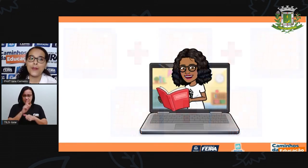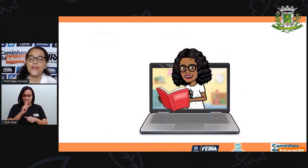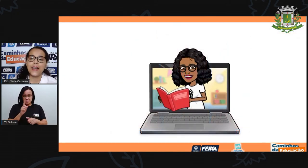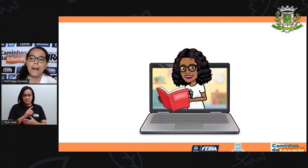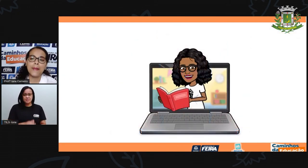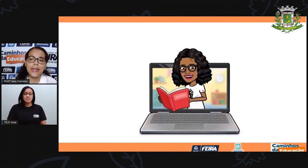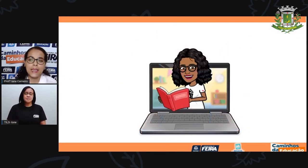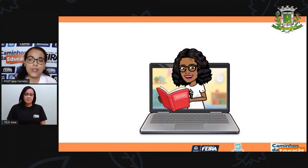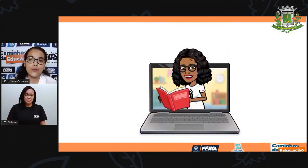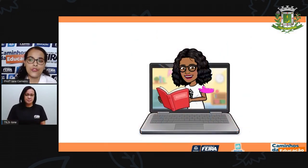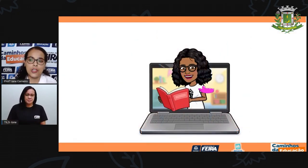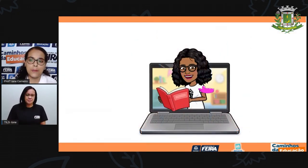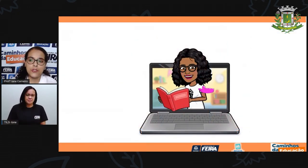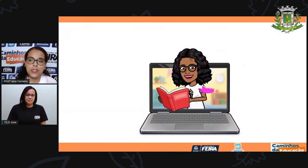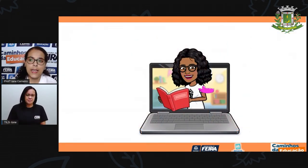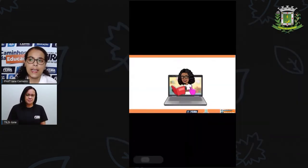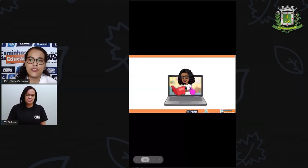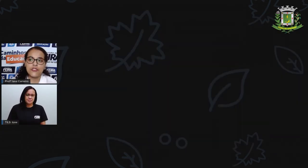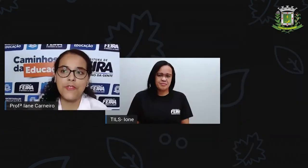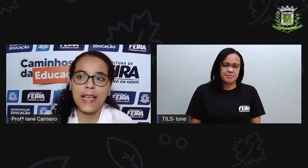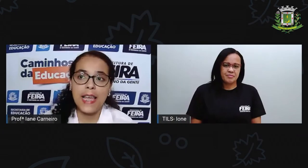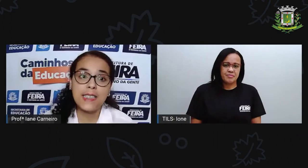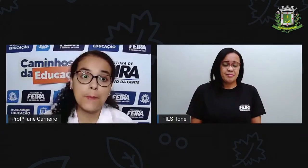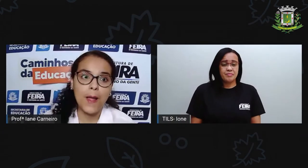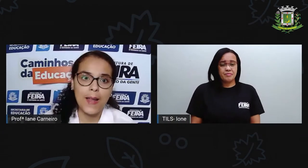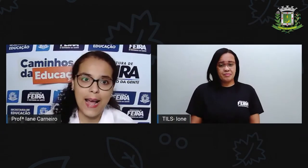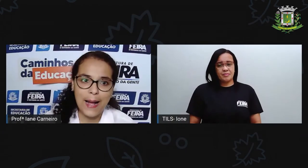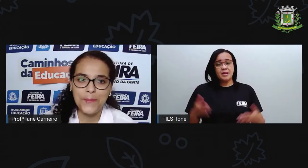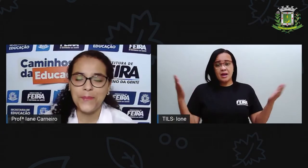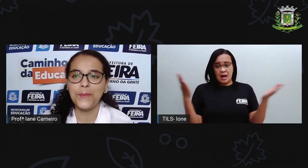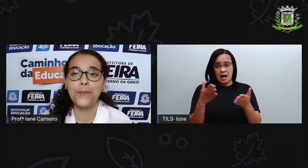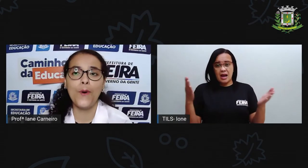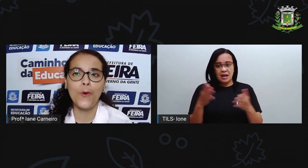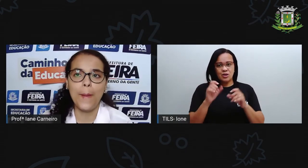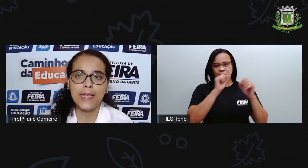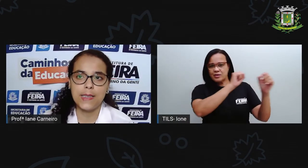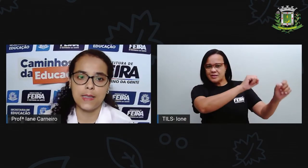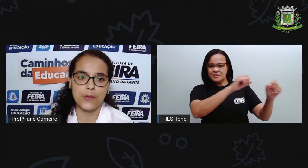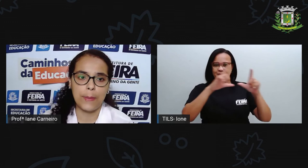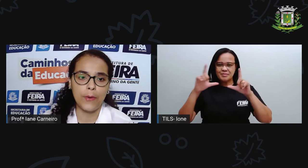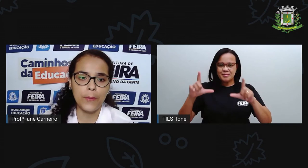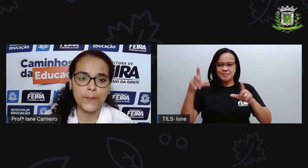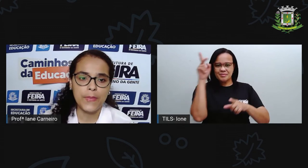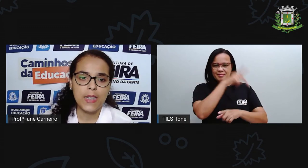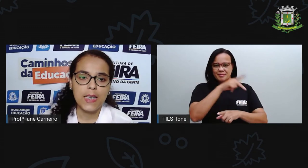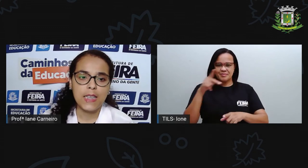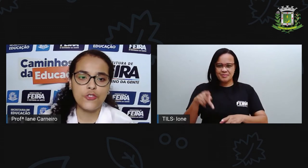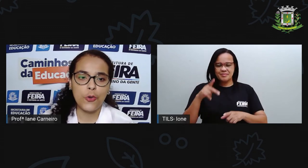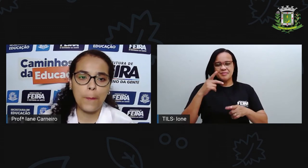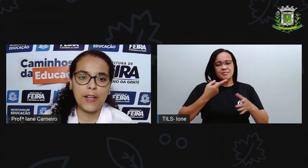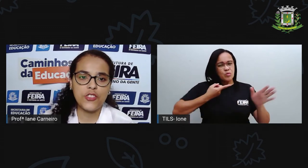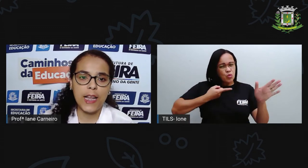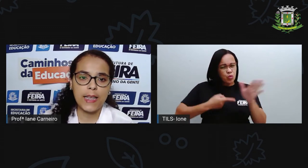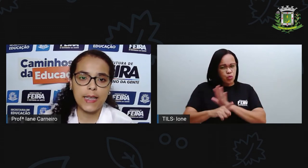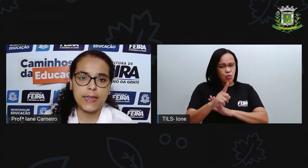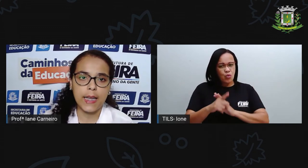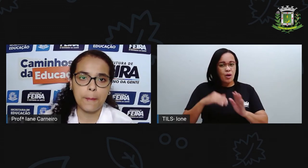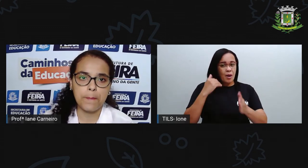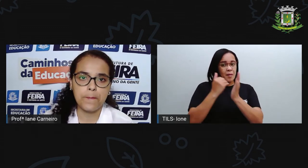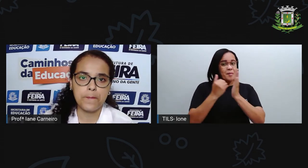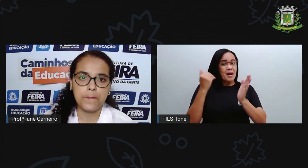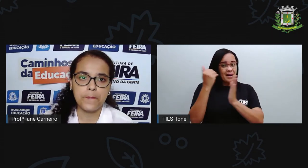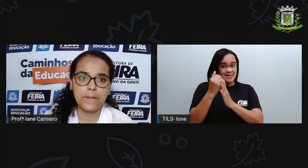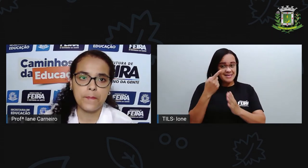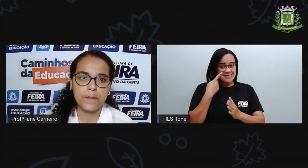Agora, a Prova vai abrir aqui no Jumbled, né? Que a gente vai explorar um pouco mais isso, tá bom? Deixa eu compartilhar aqui a